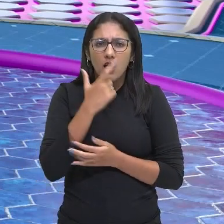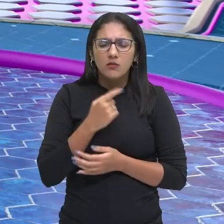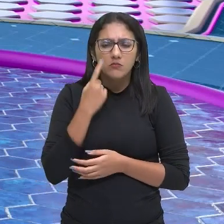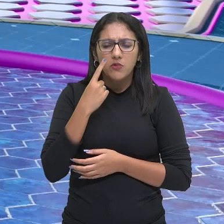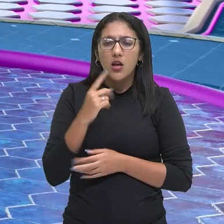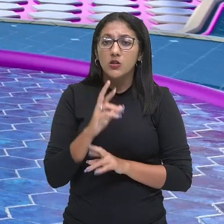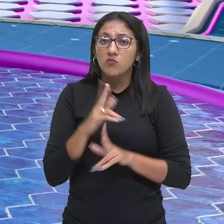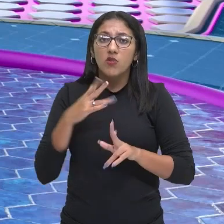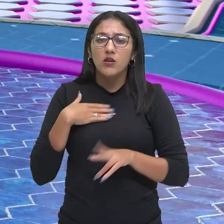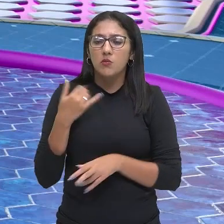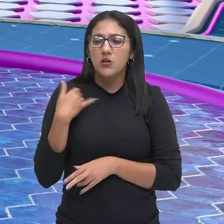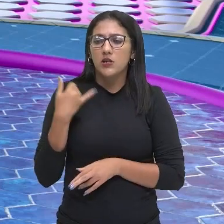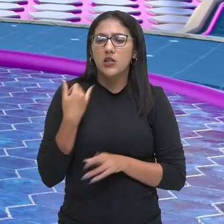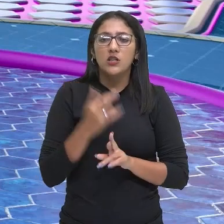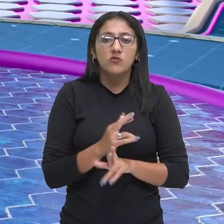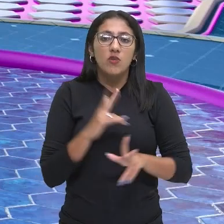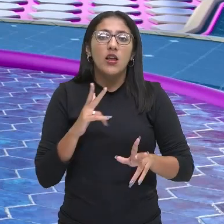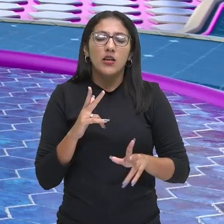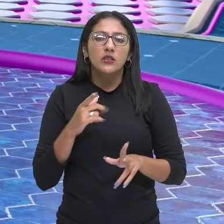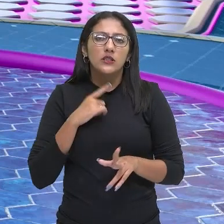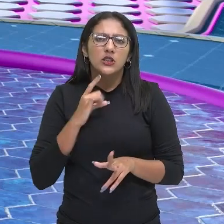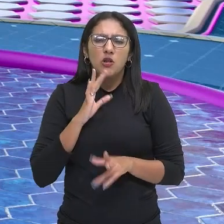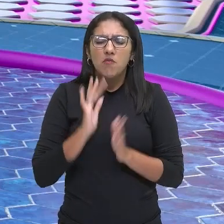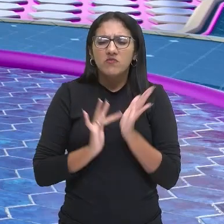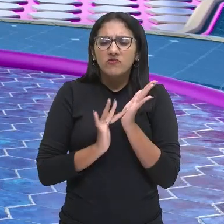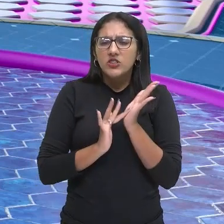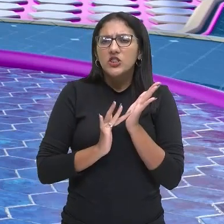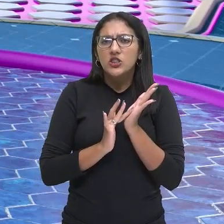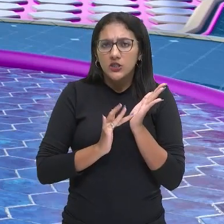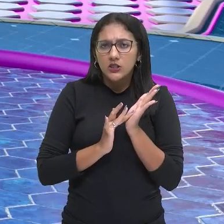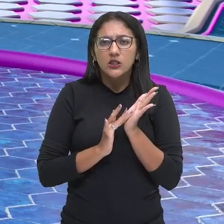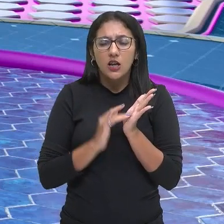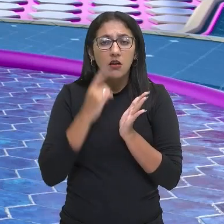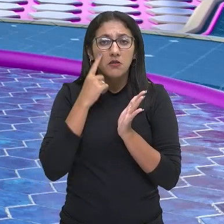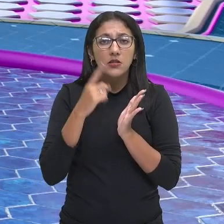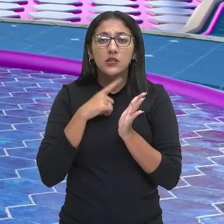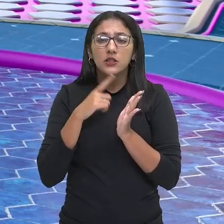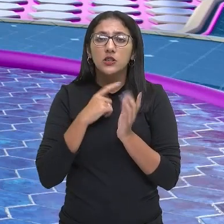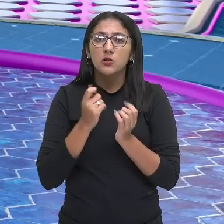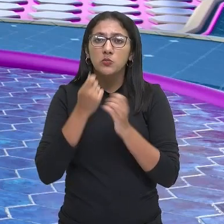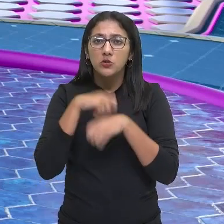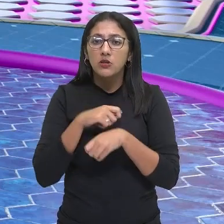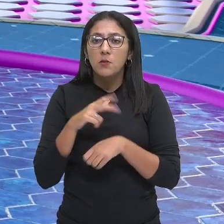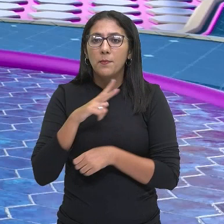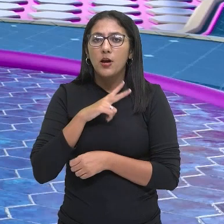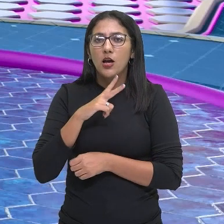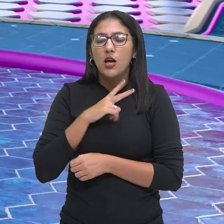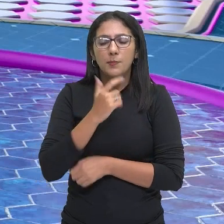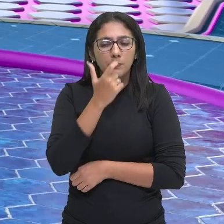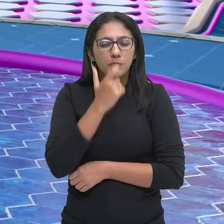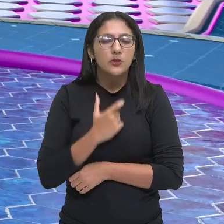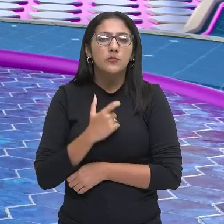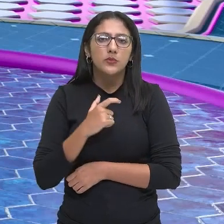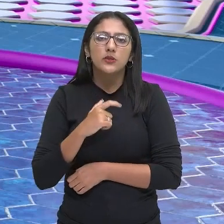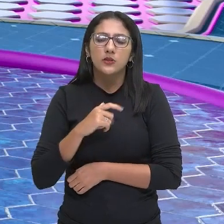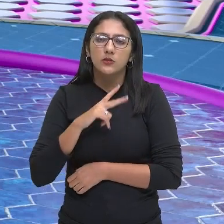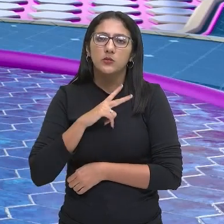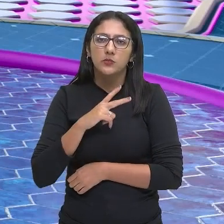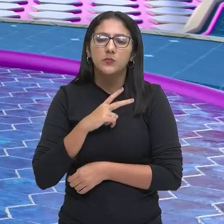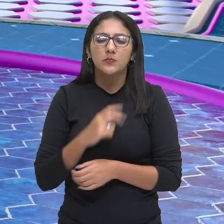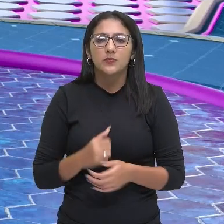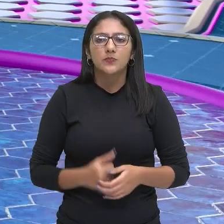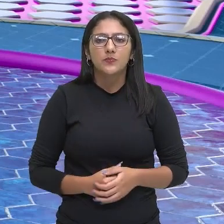vendo. Eu posso criar um avatar que vá disfarçar e isso acaba sendo uma proteção para mim também, uma